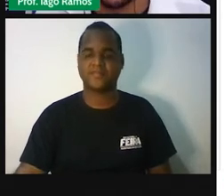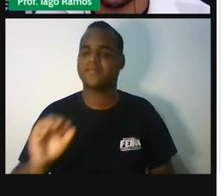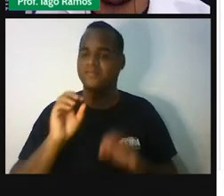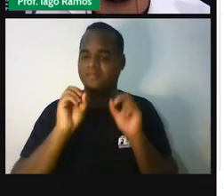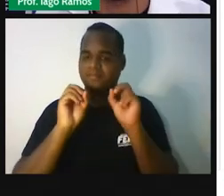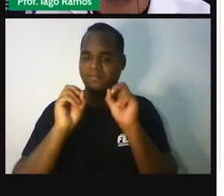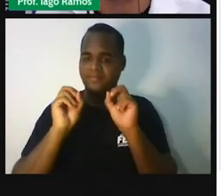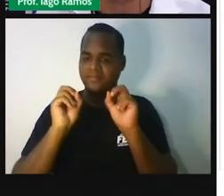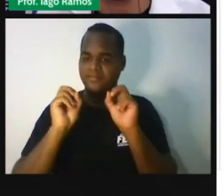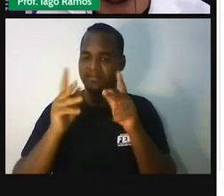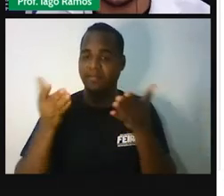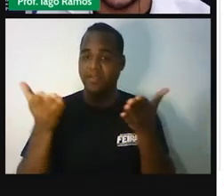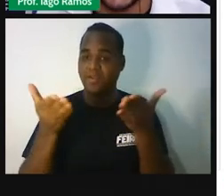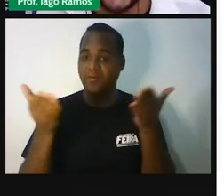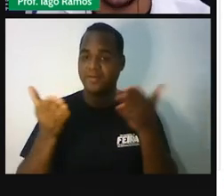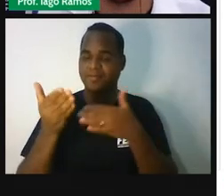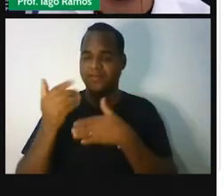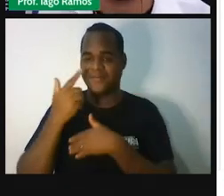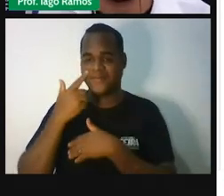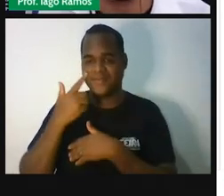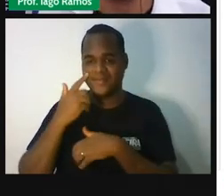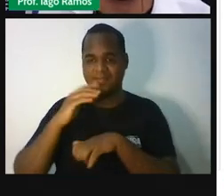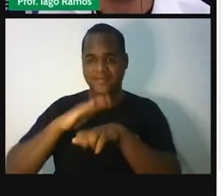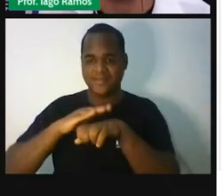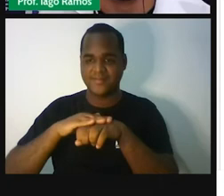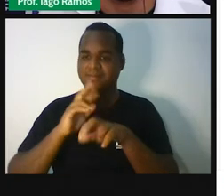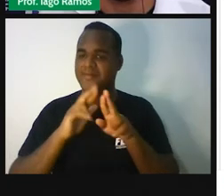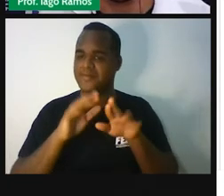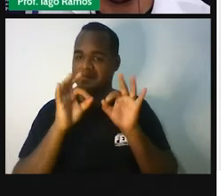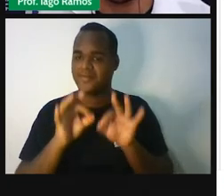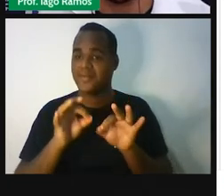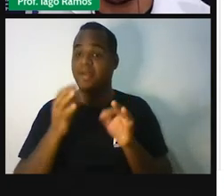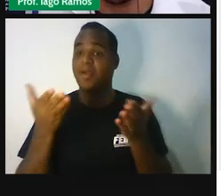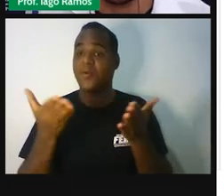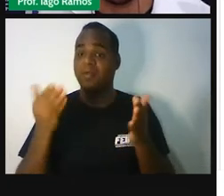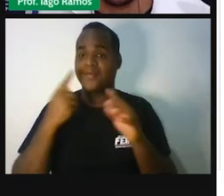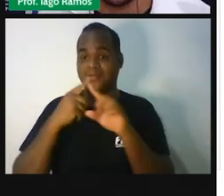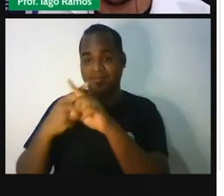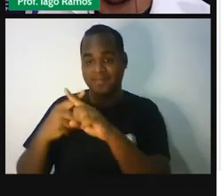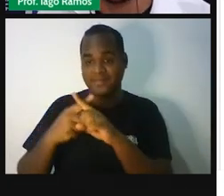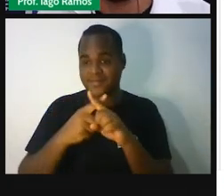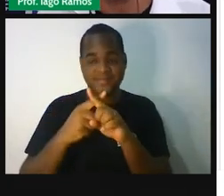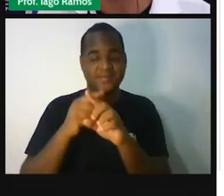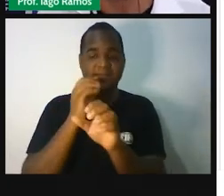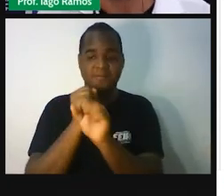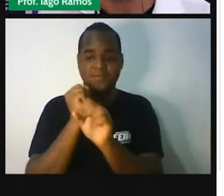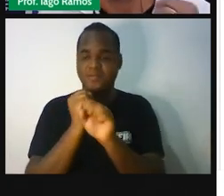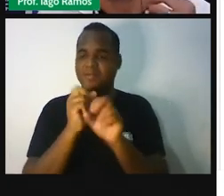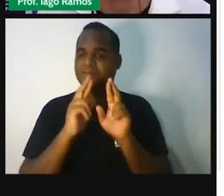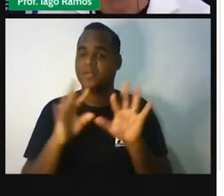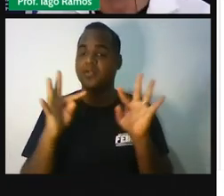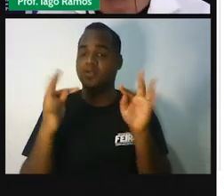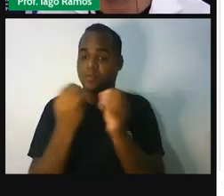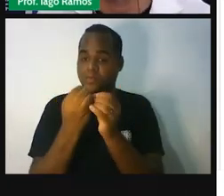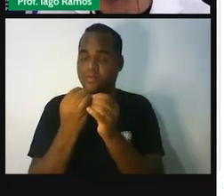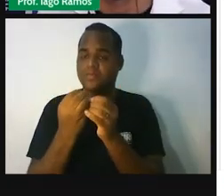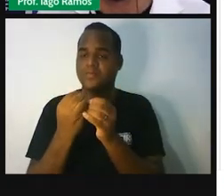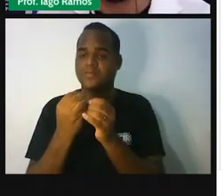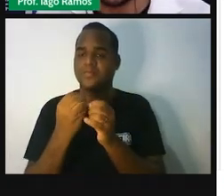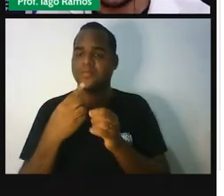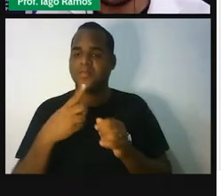Pronto. Agora, a sua tarefa é fazer essa multiplicação. O total disso